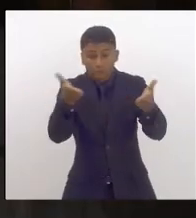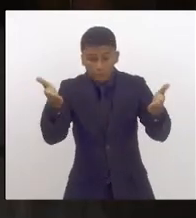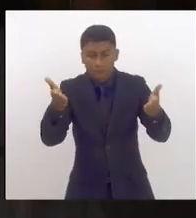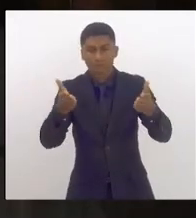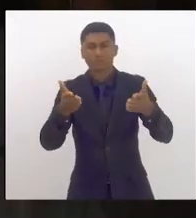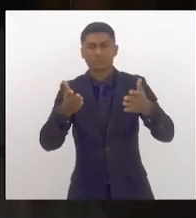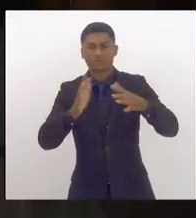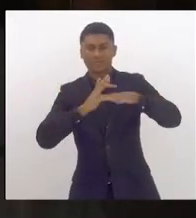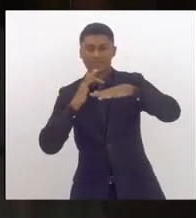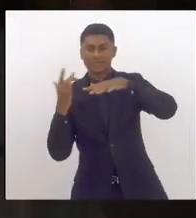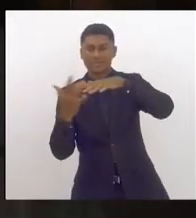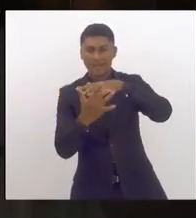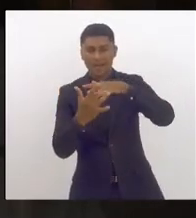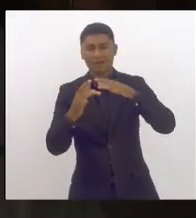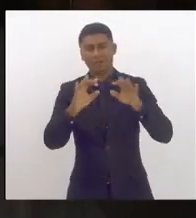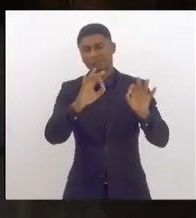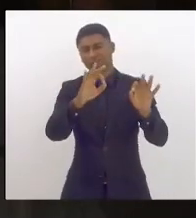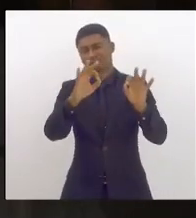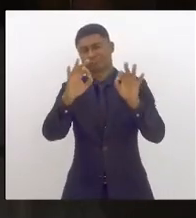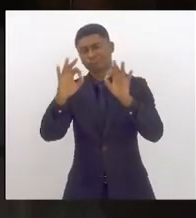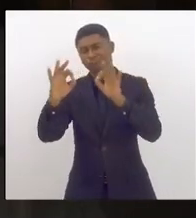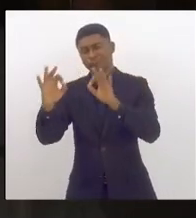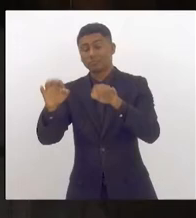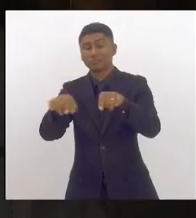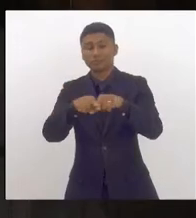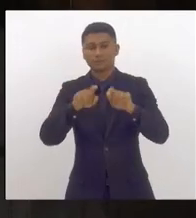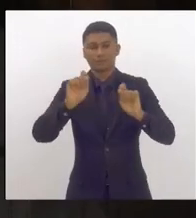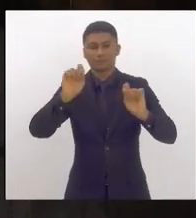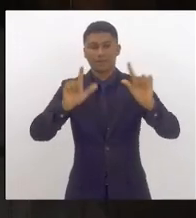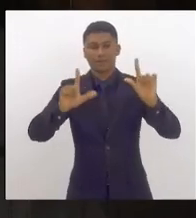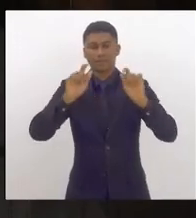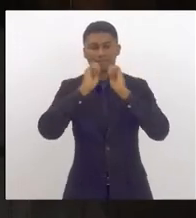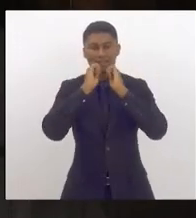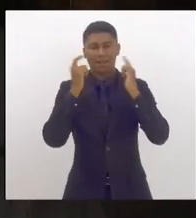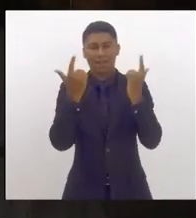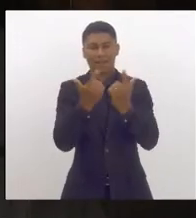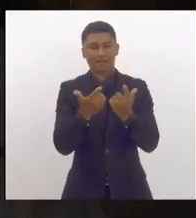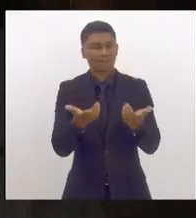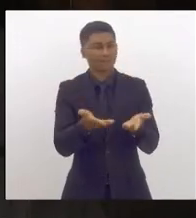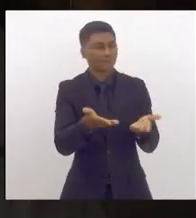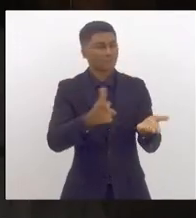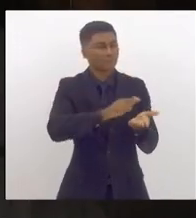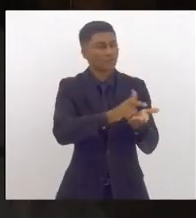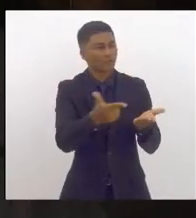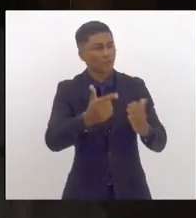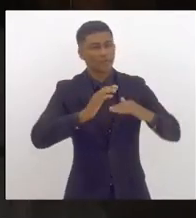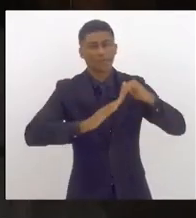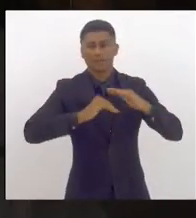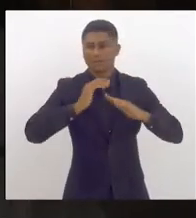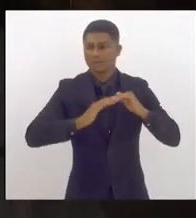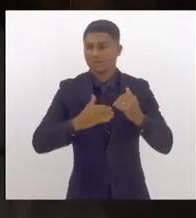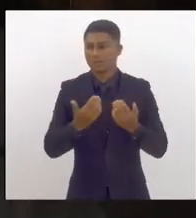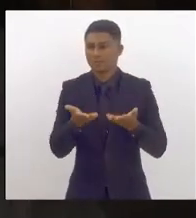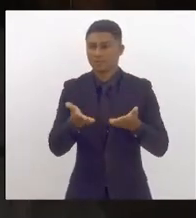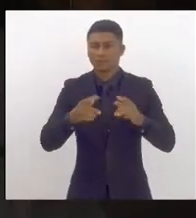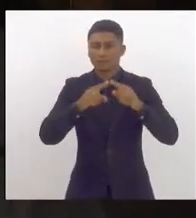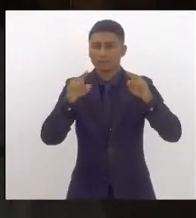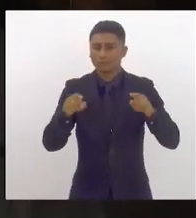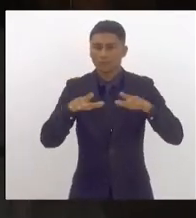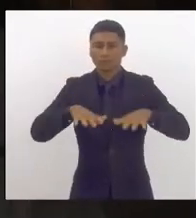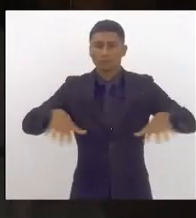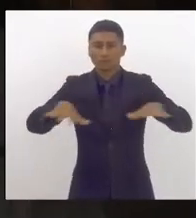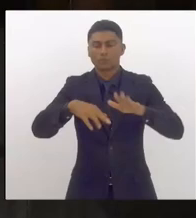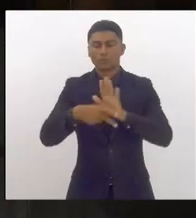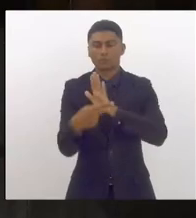pelas redes sociais nos assistem pela TV alerj imprensa trabalhadoras e trabalhadores desta